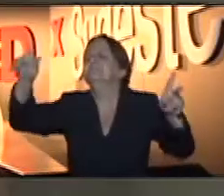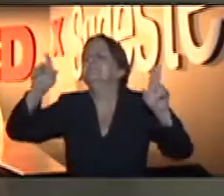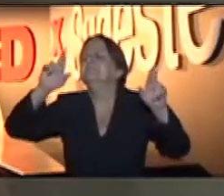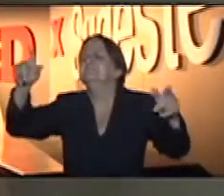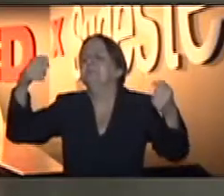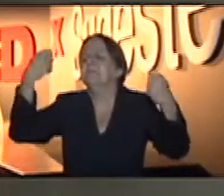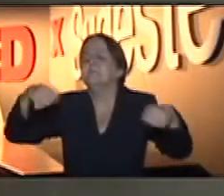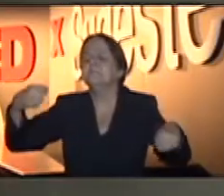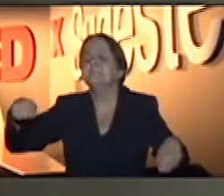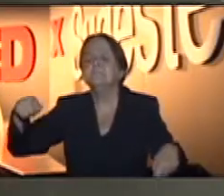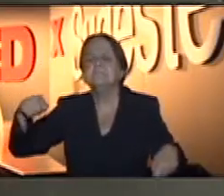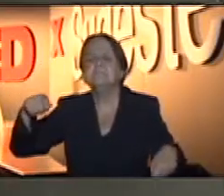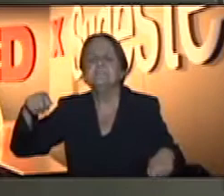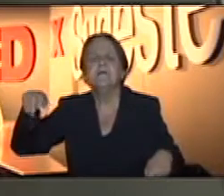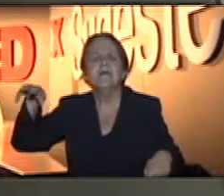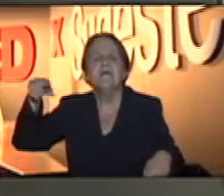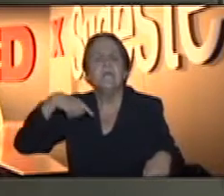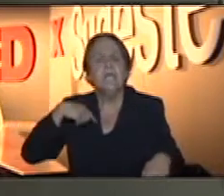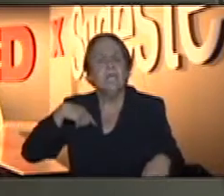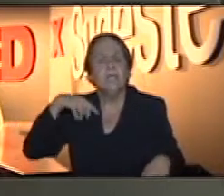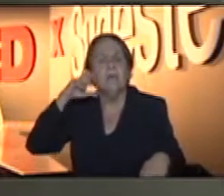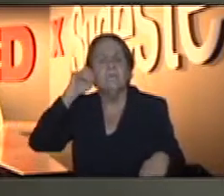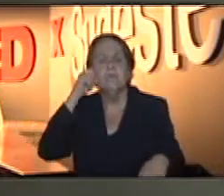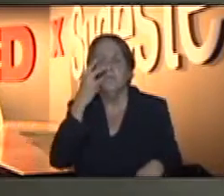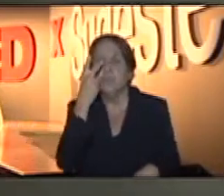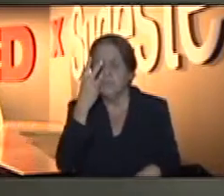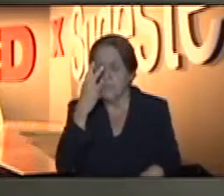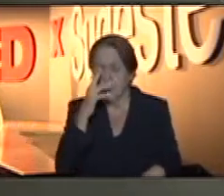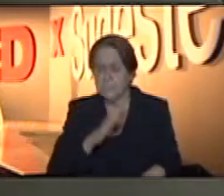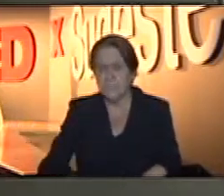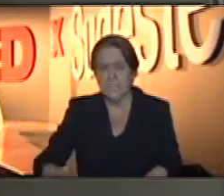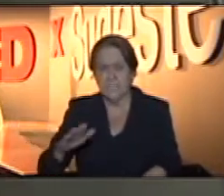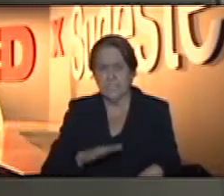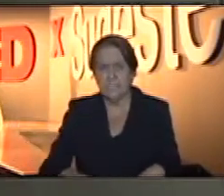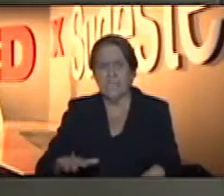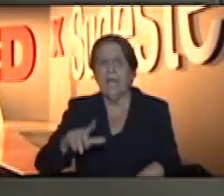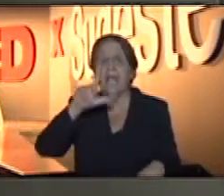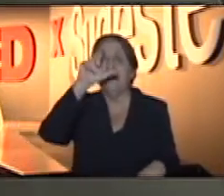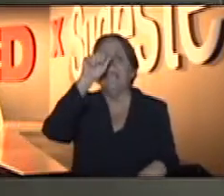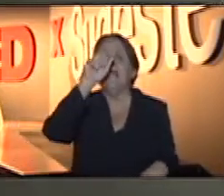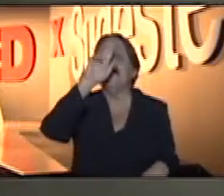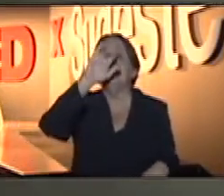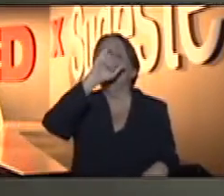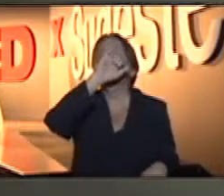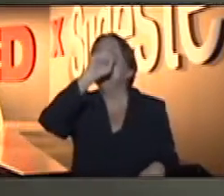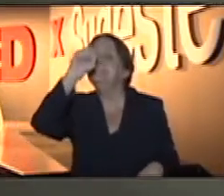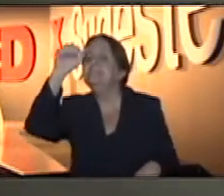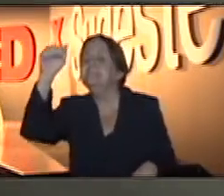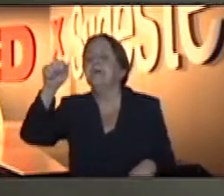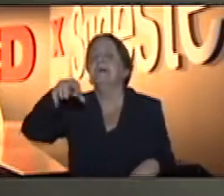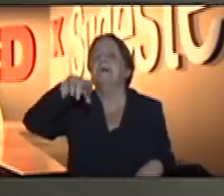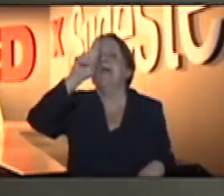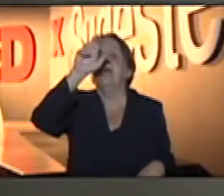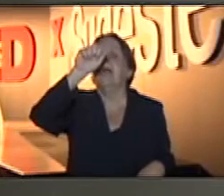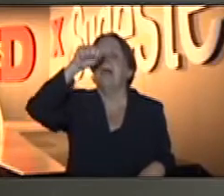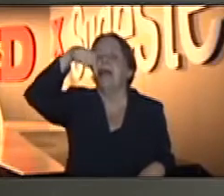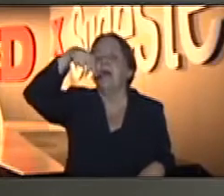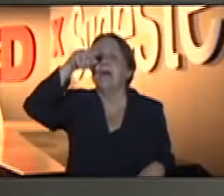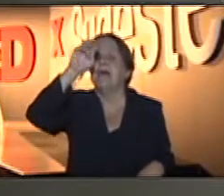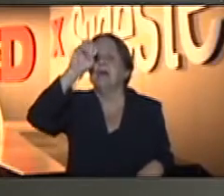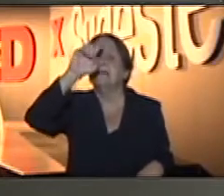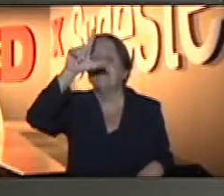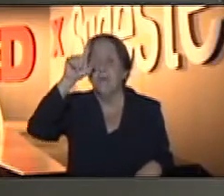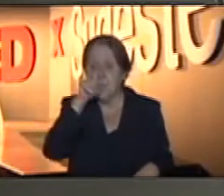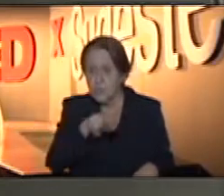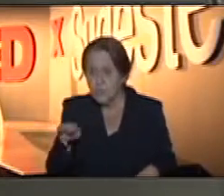e eu ouvi duas crianças que não mais estão aqui a Larissa e a Raquel falarem de